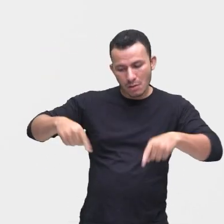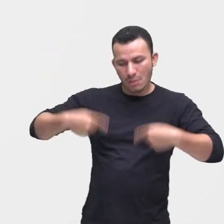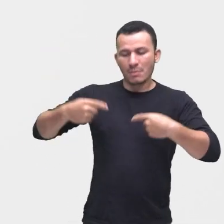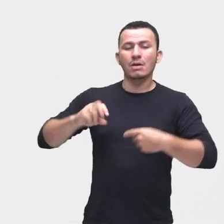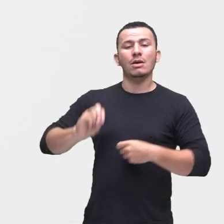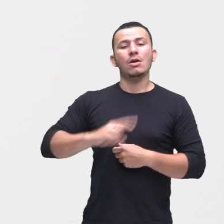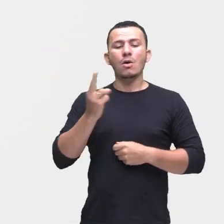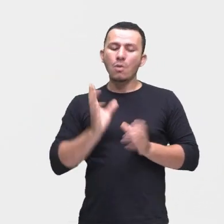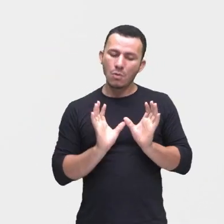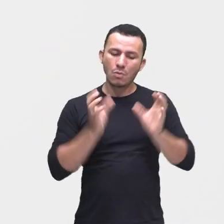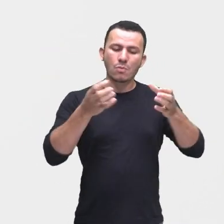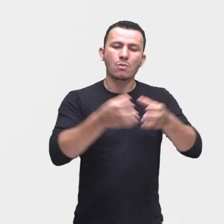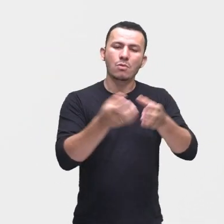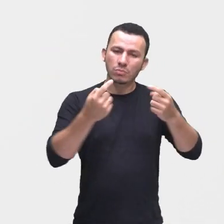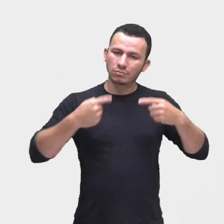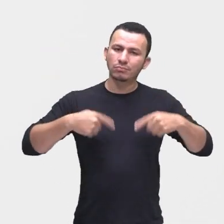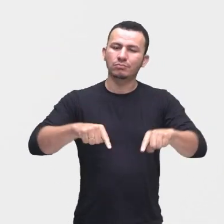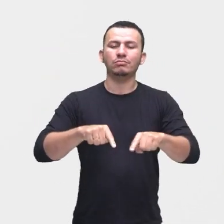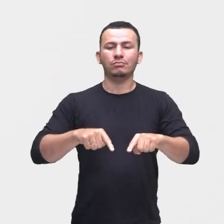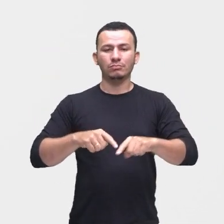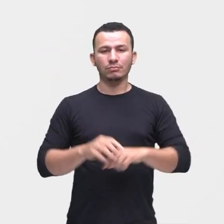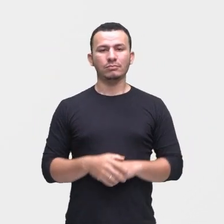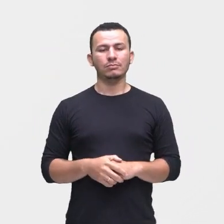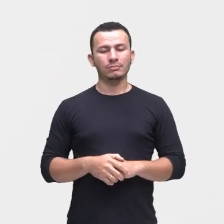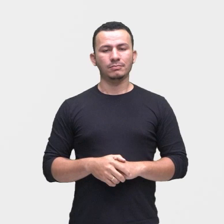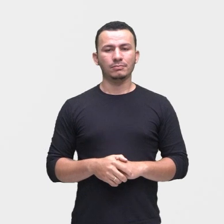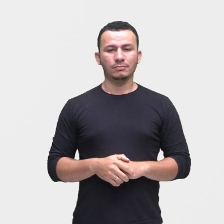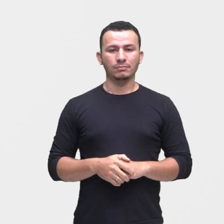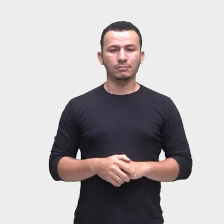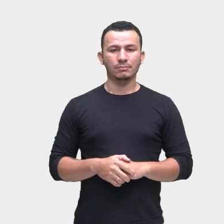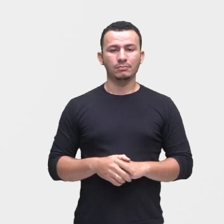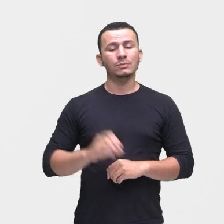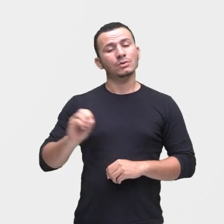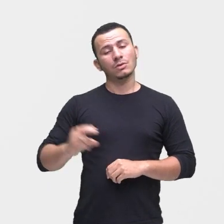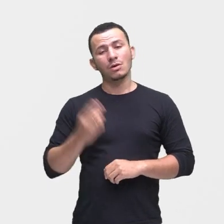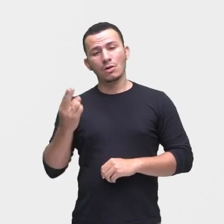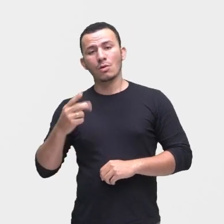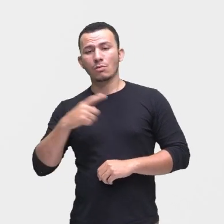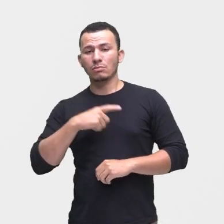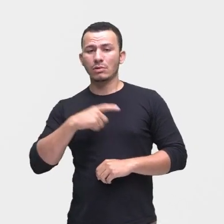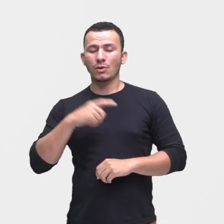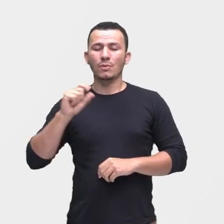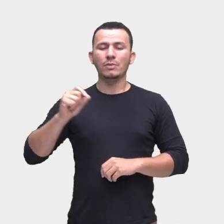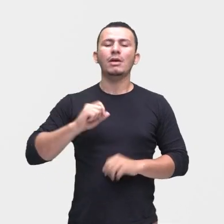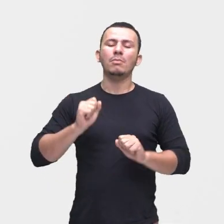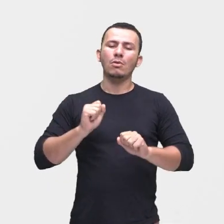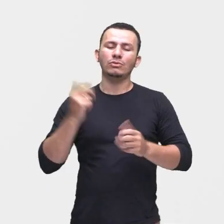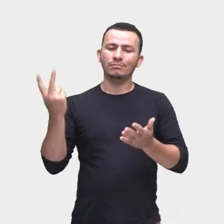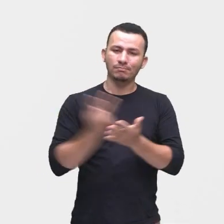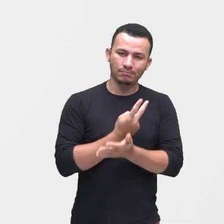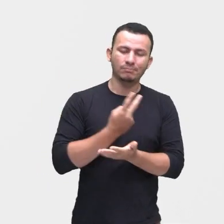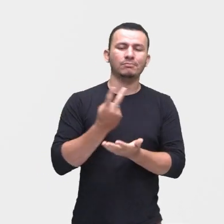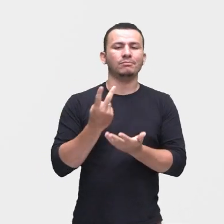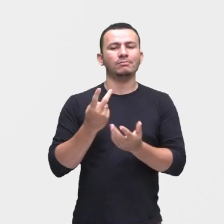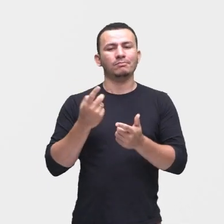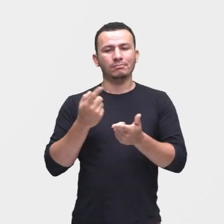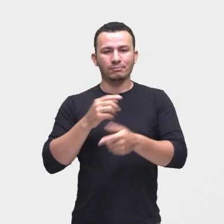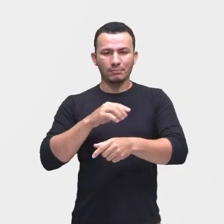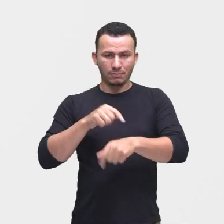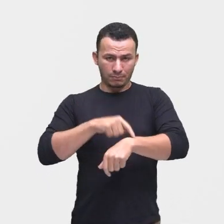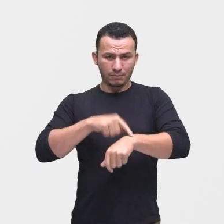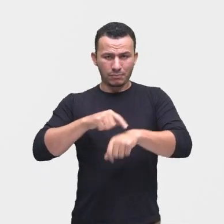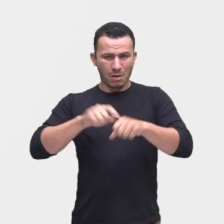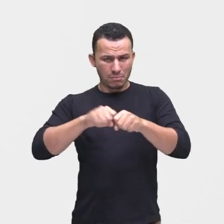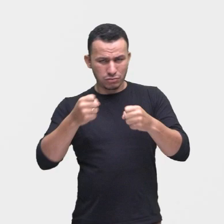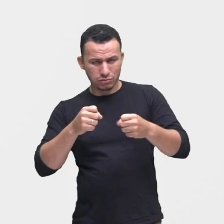um grupo ou uma comunidade, que resulte ou tenha possibilidade de resultar em lesão, morte, dano físico